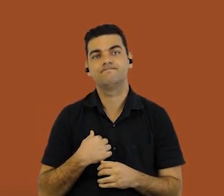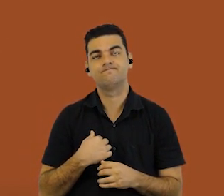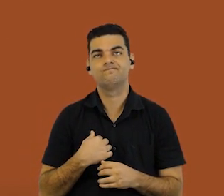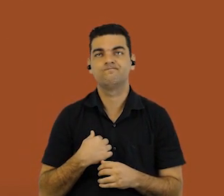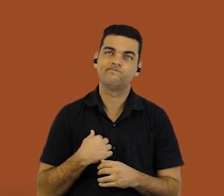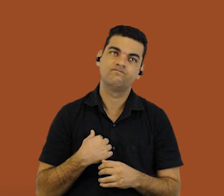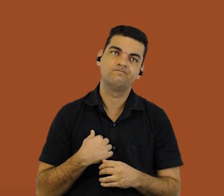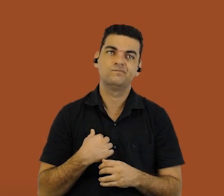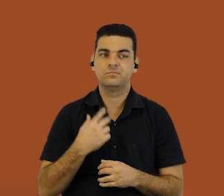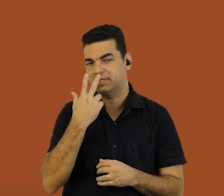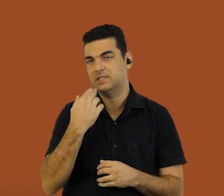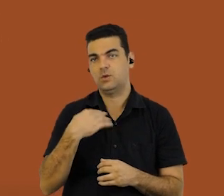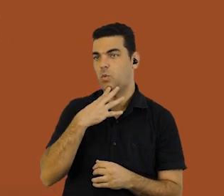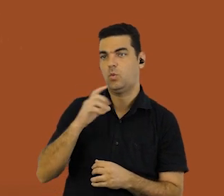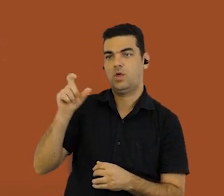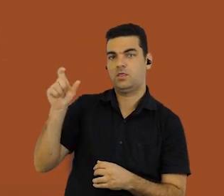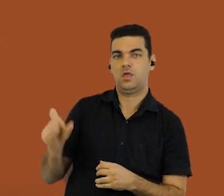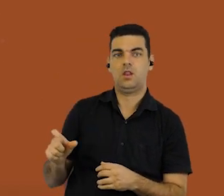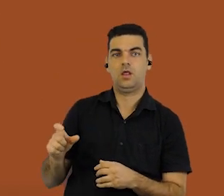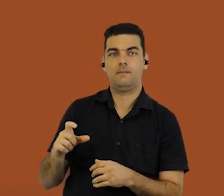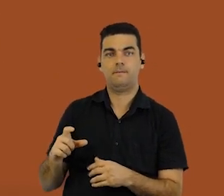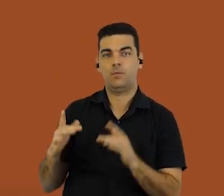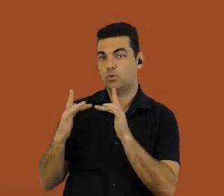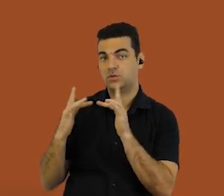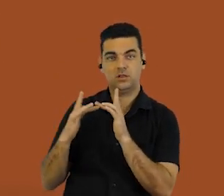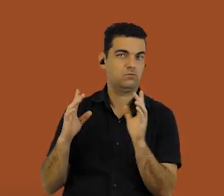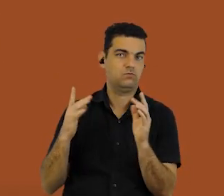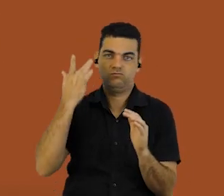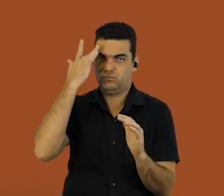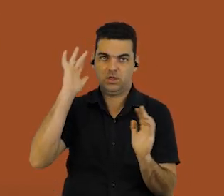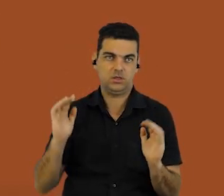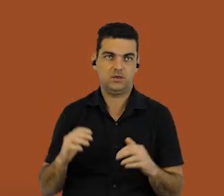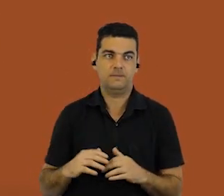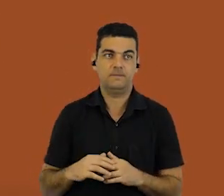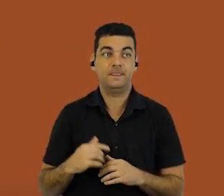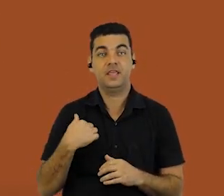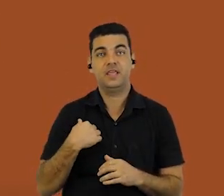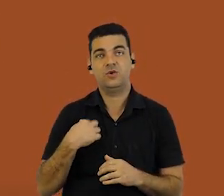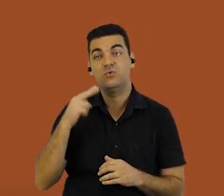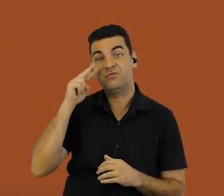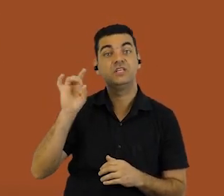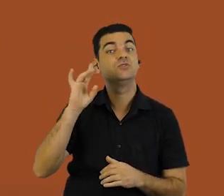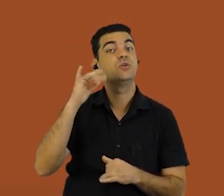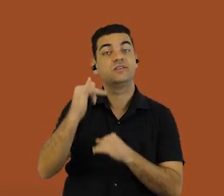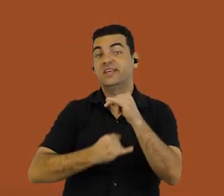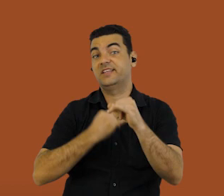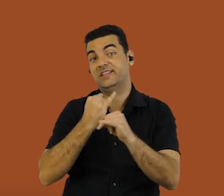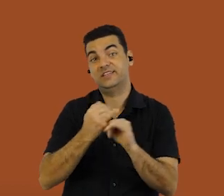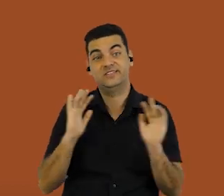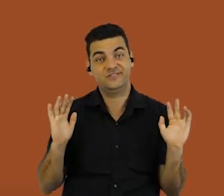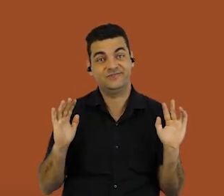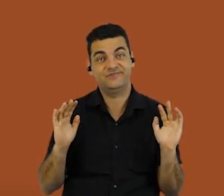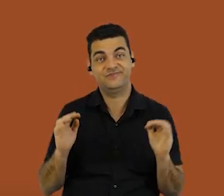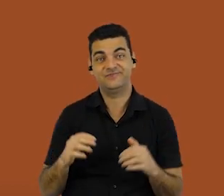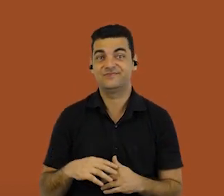embora eu não conheça a Simone, pessoalmente, né, assim, eu tenho encontrado ela online por aí,